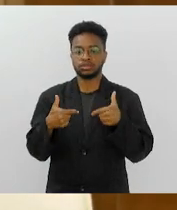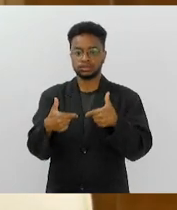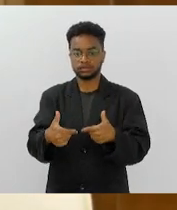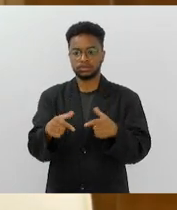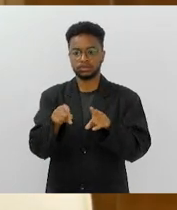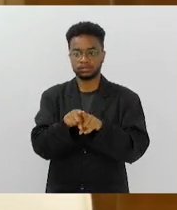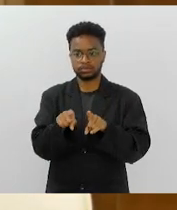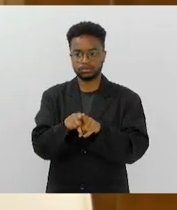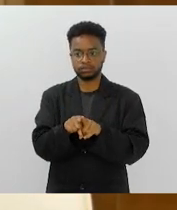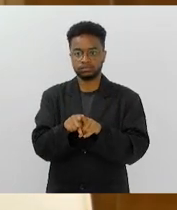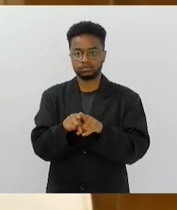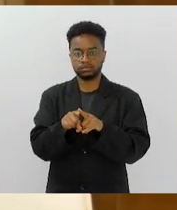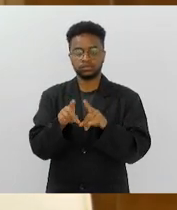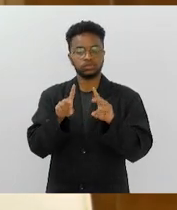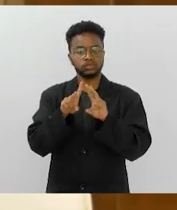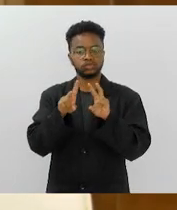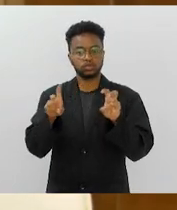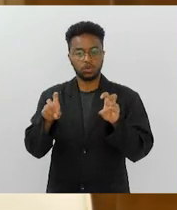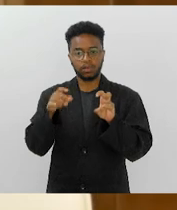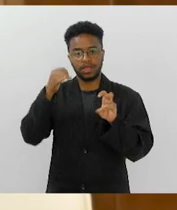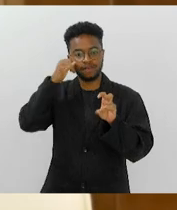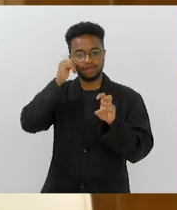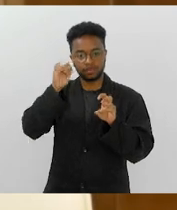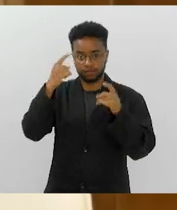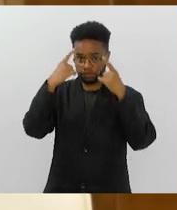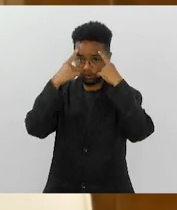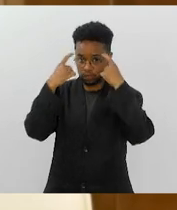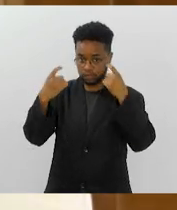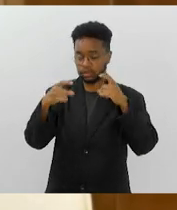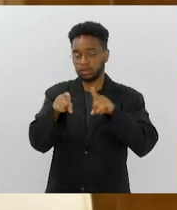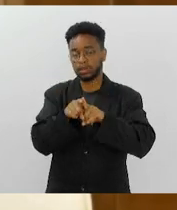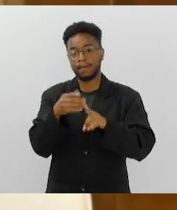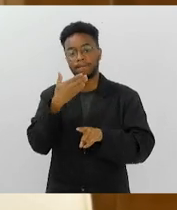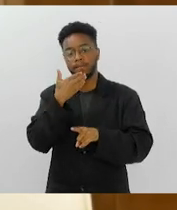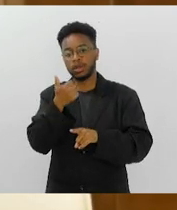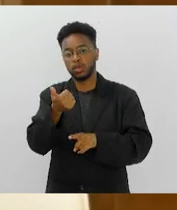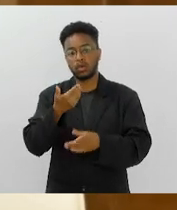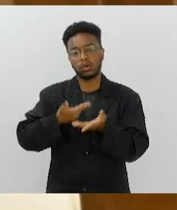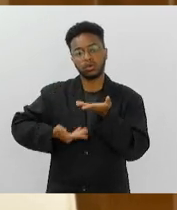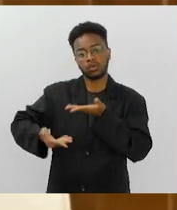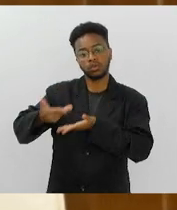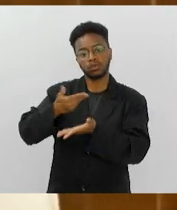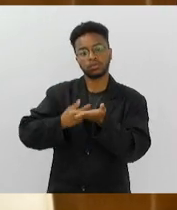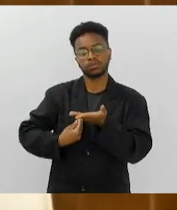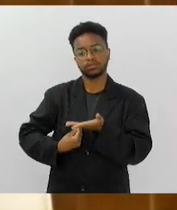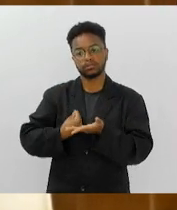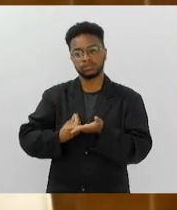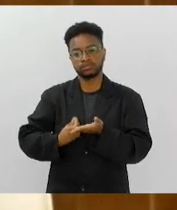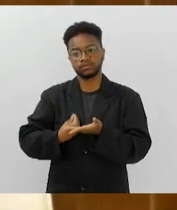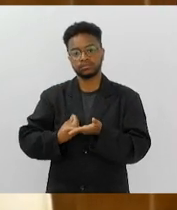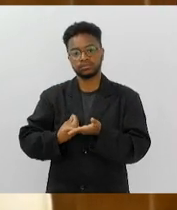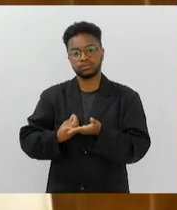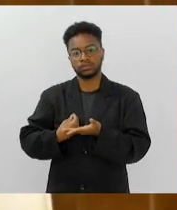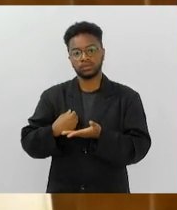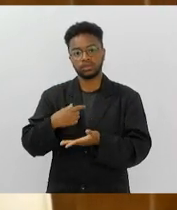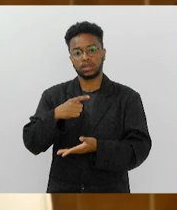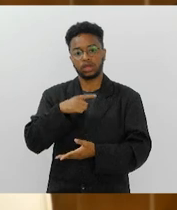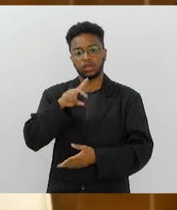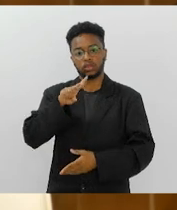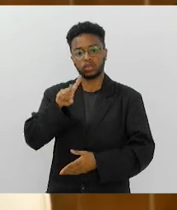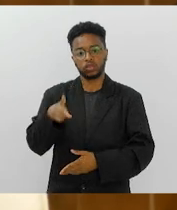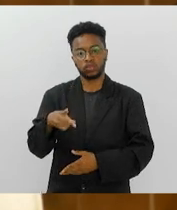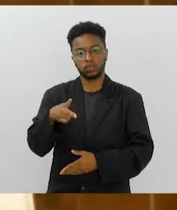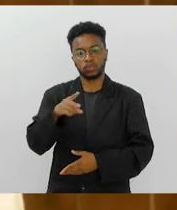em relação à prevenção às violências, à melhoria da convivência nas nossas 2.091